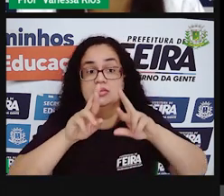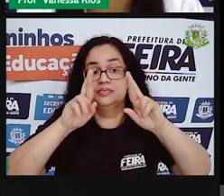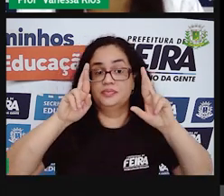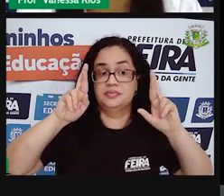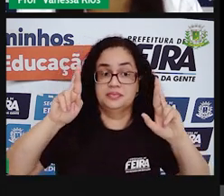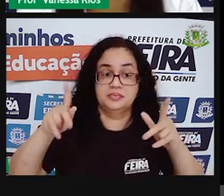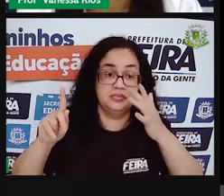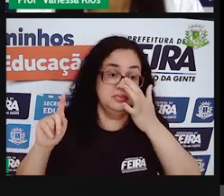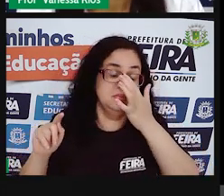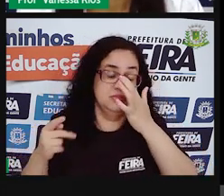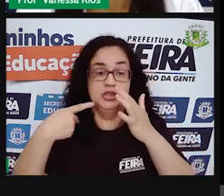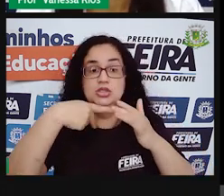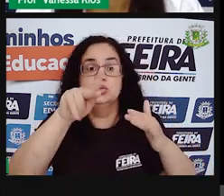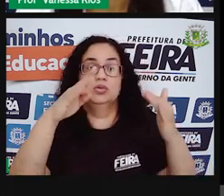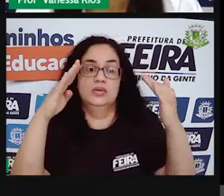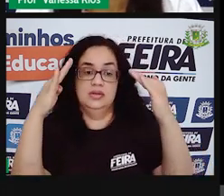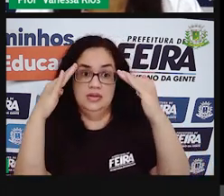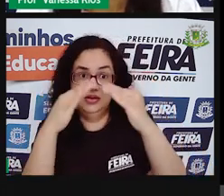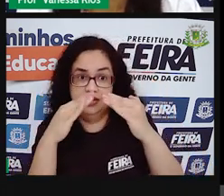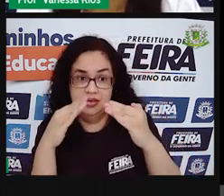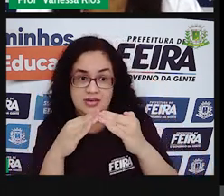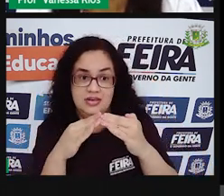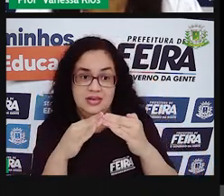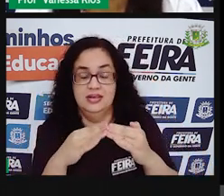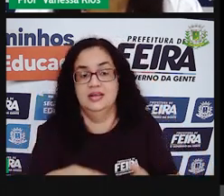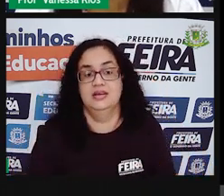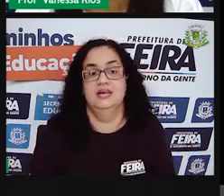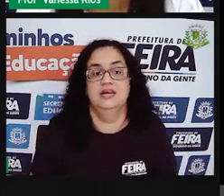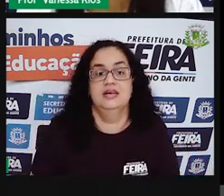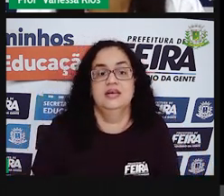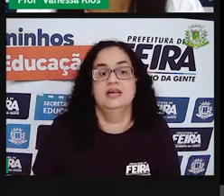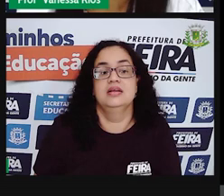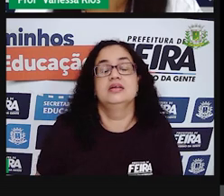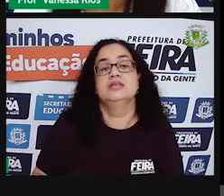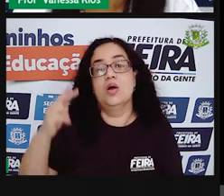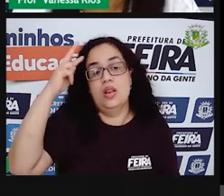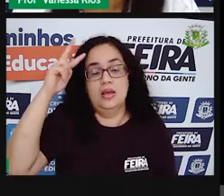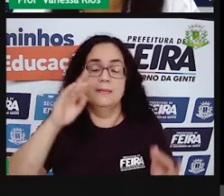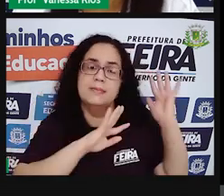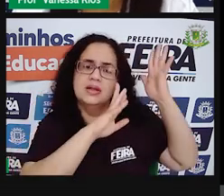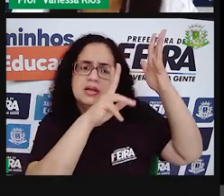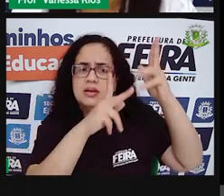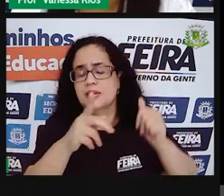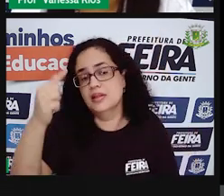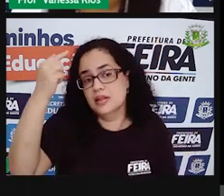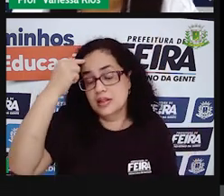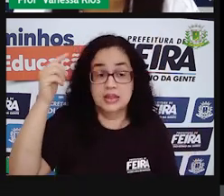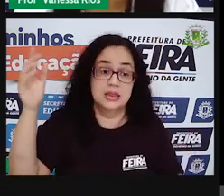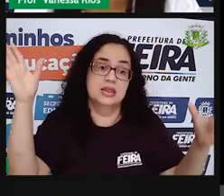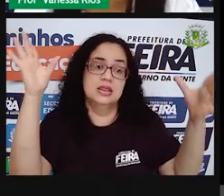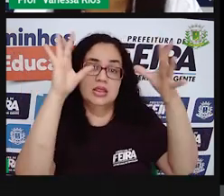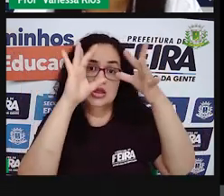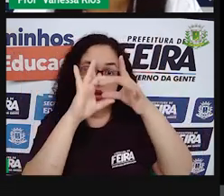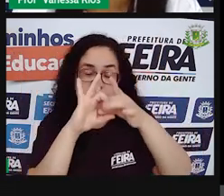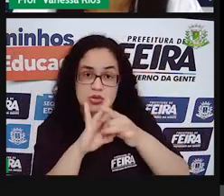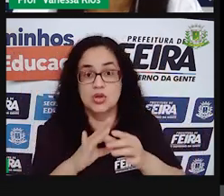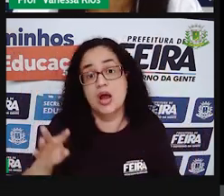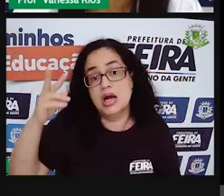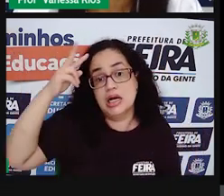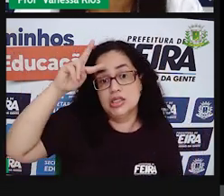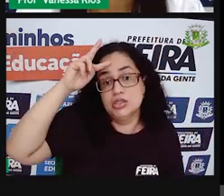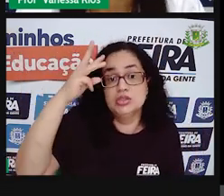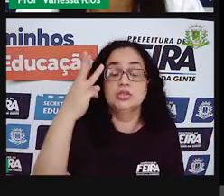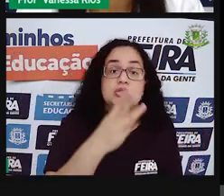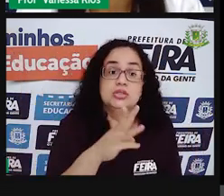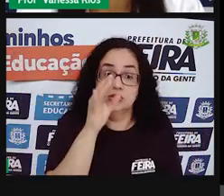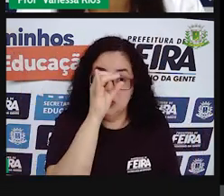da sua casa. E aí, fazendo aí, ó, a reflexão, né, a ligação da história dos três